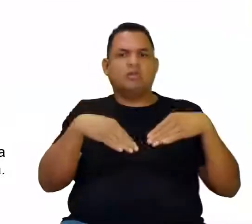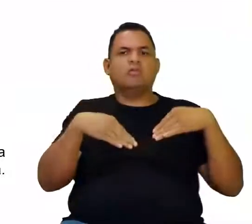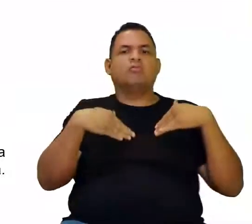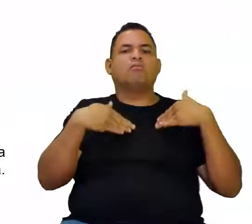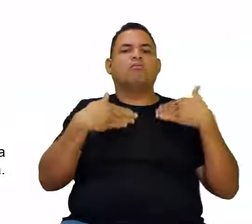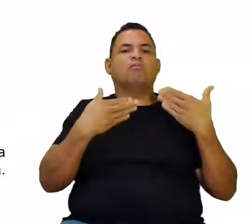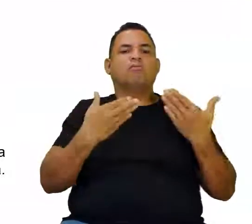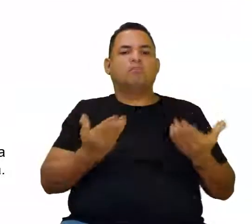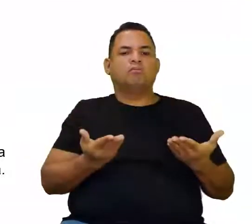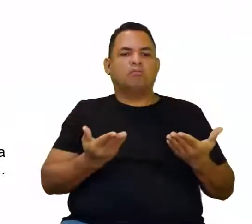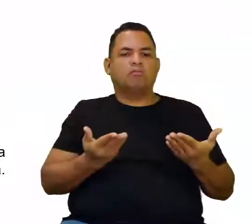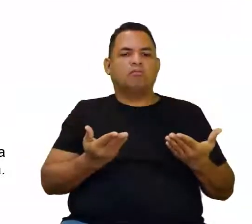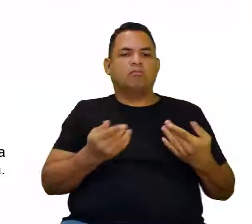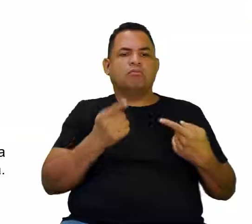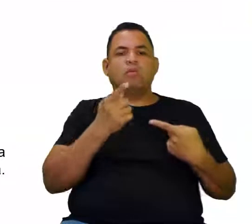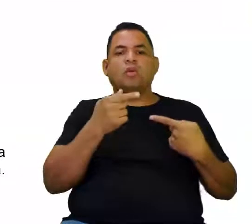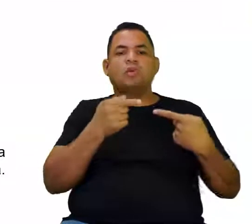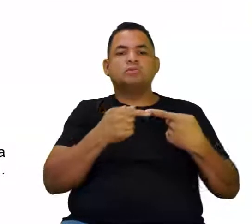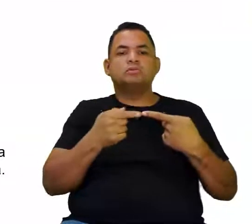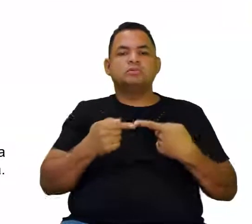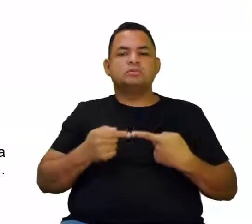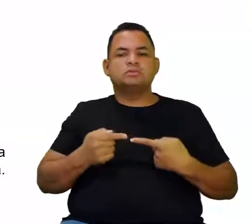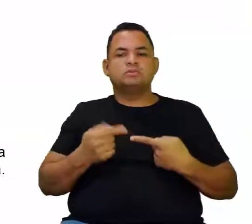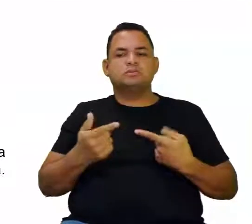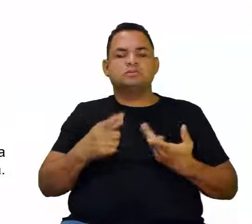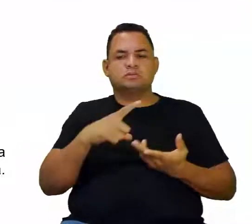quais desses pontos têm